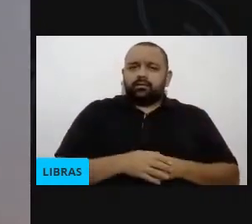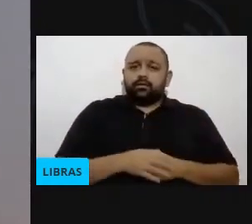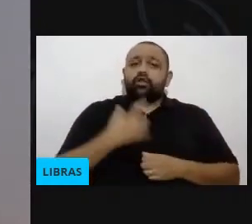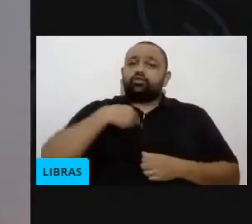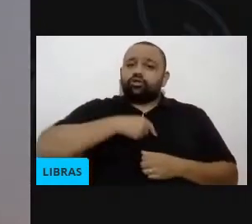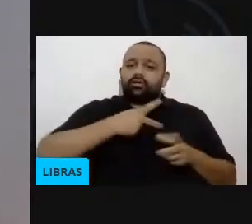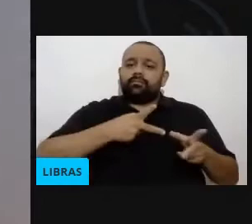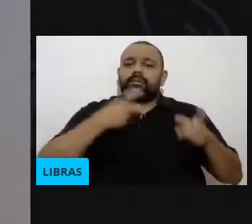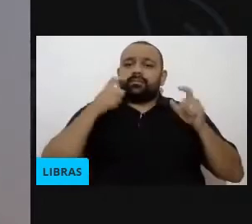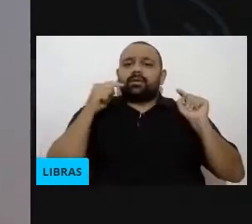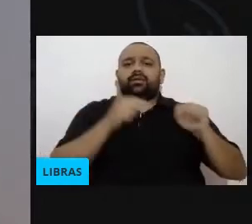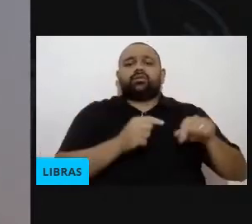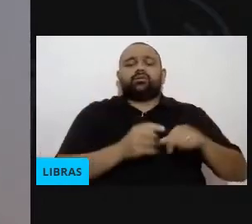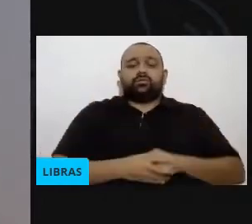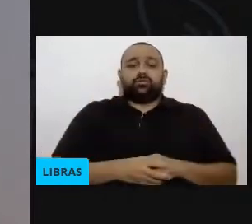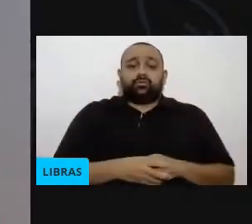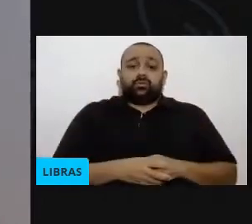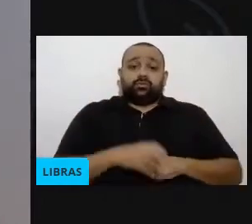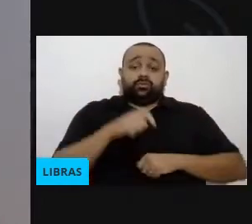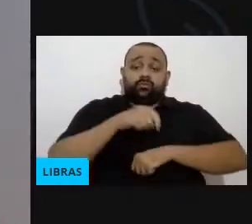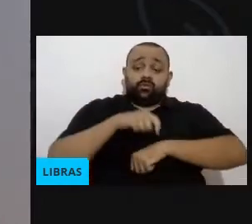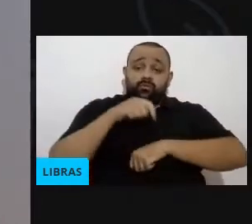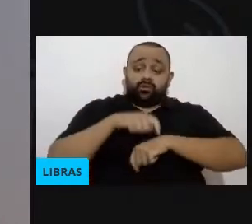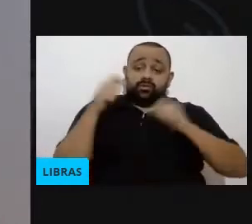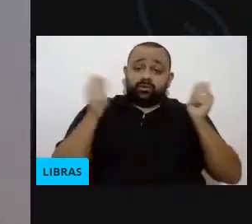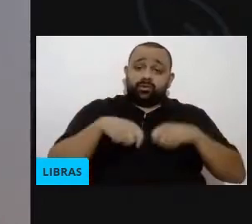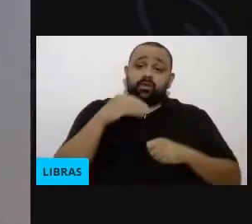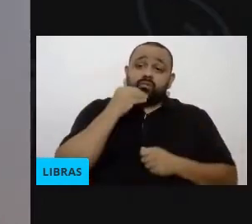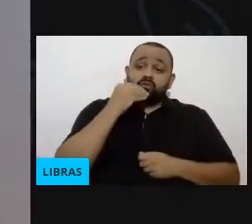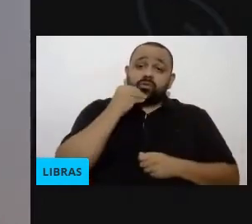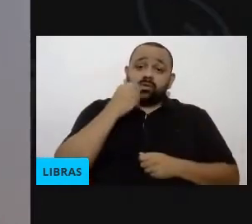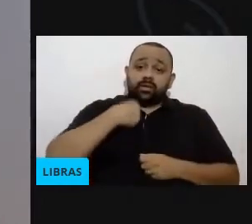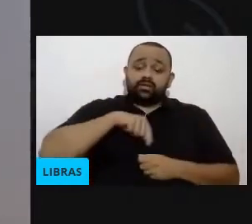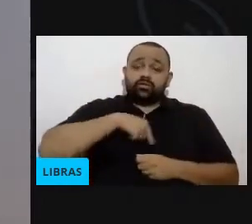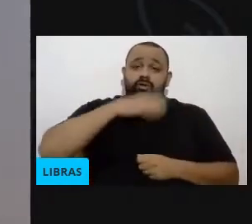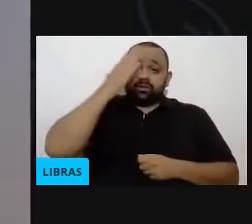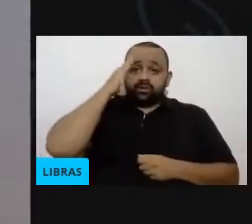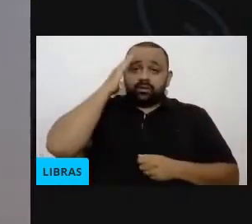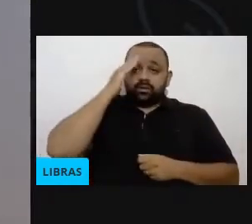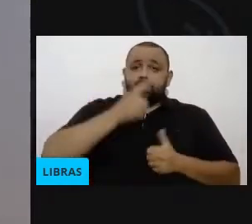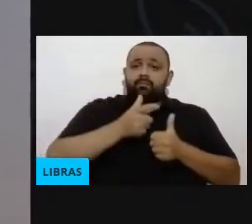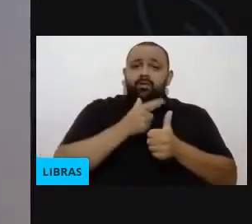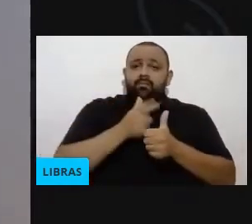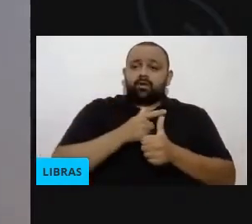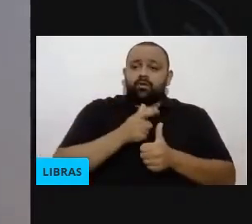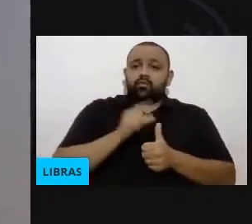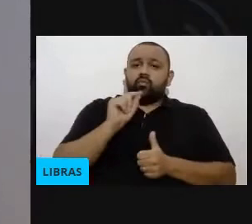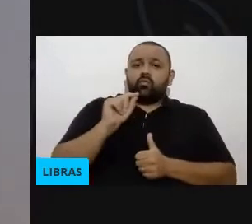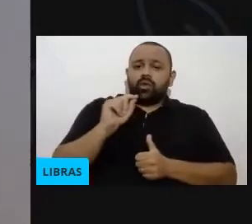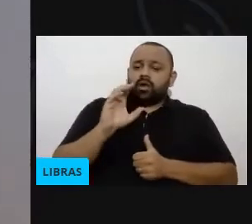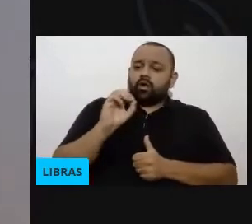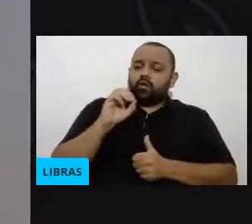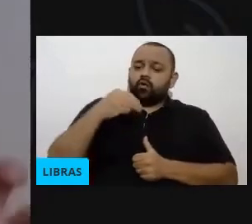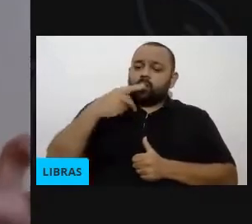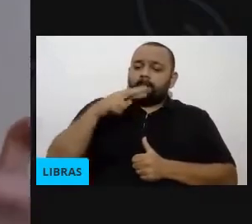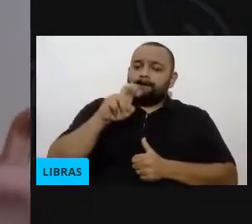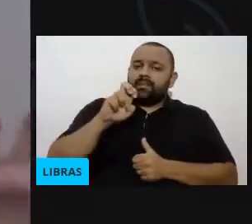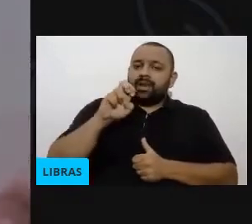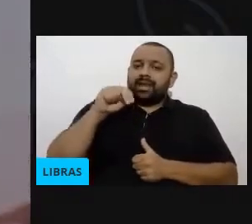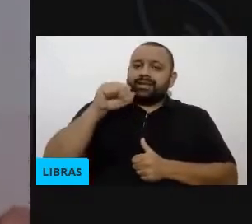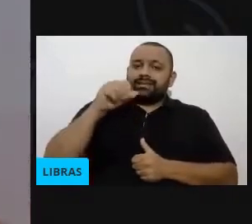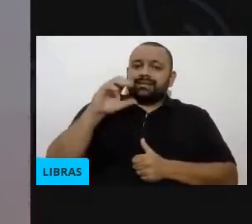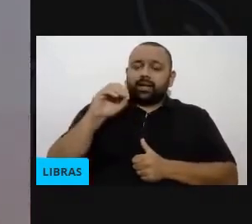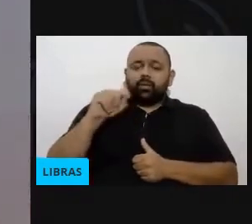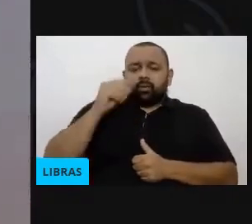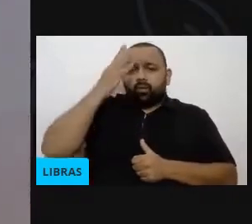para essas coisas. É um momento de oportunidade para a gente entender, primeiro, que é a compreensão. Tá? Tem grupos ali que